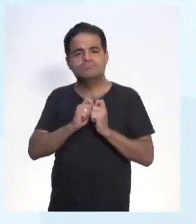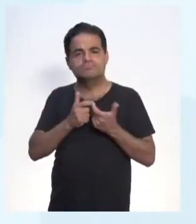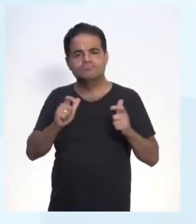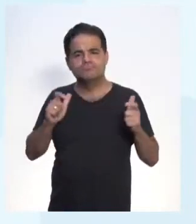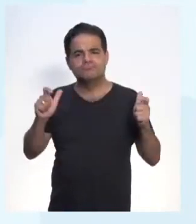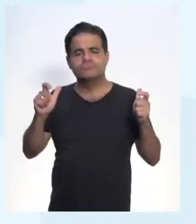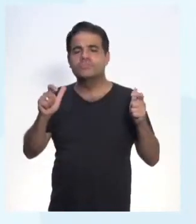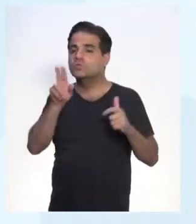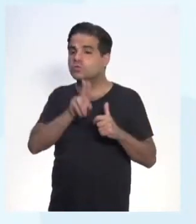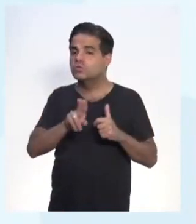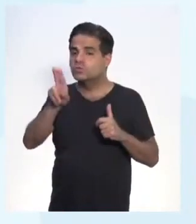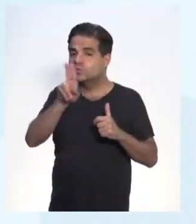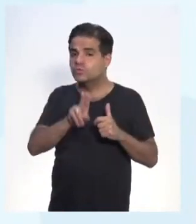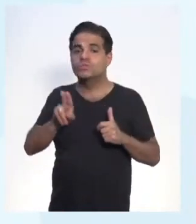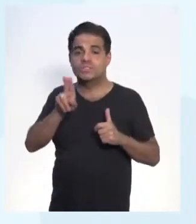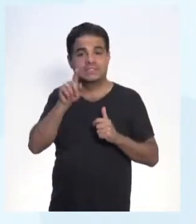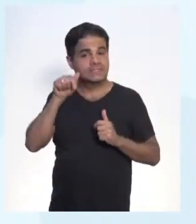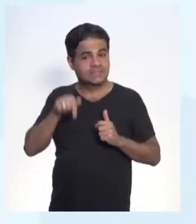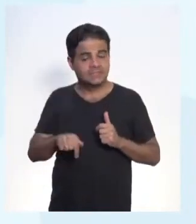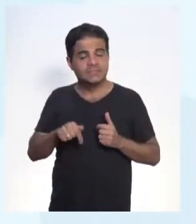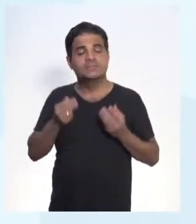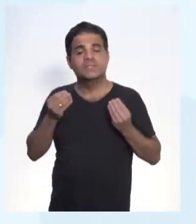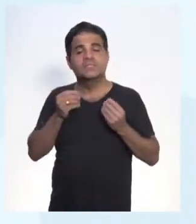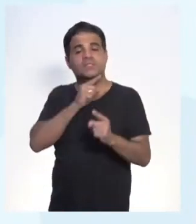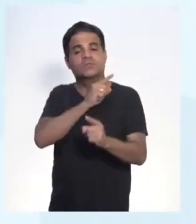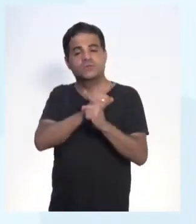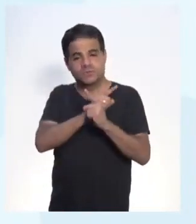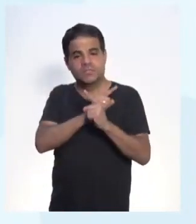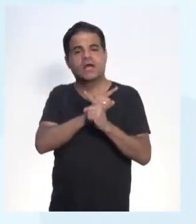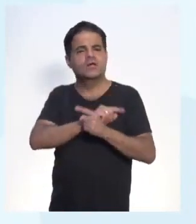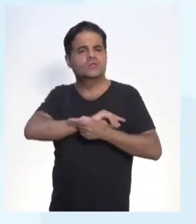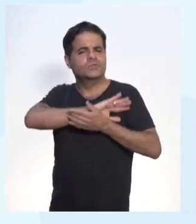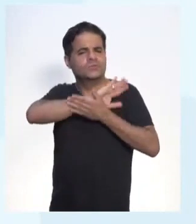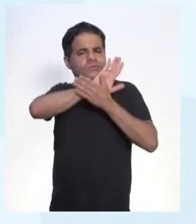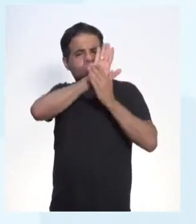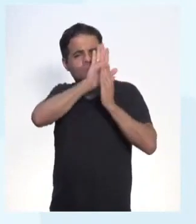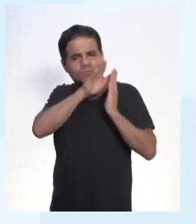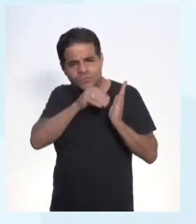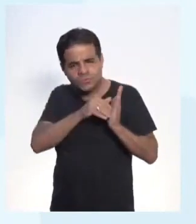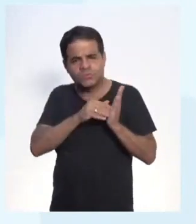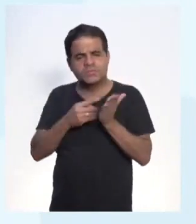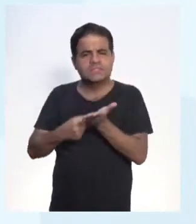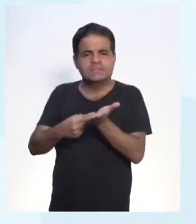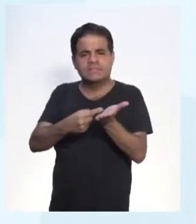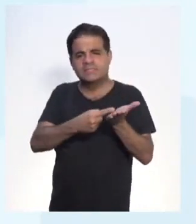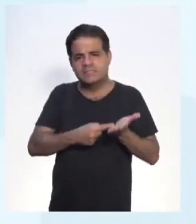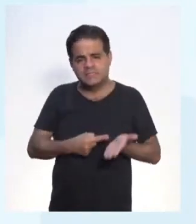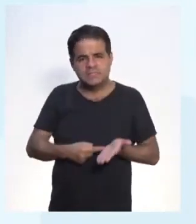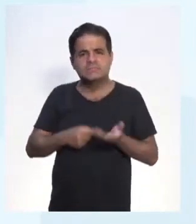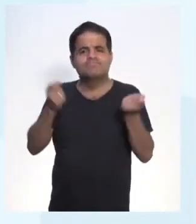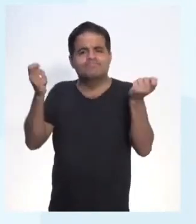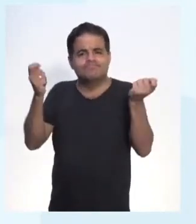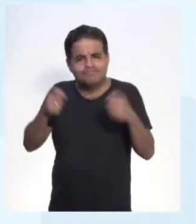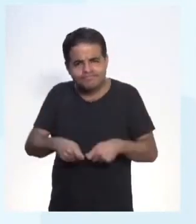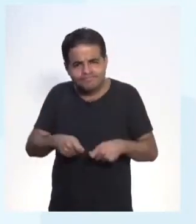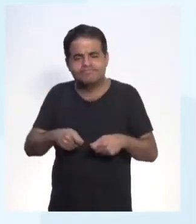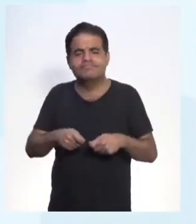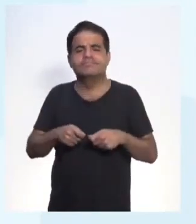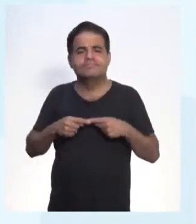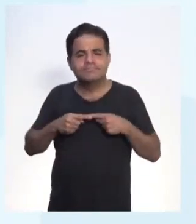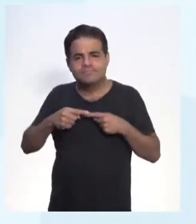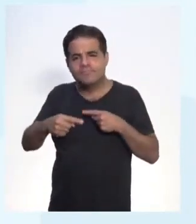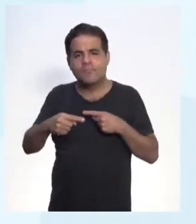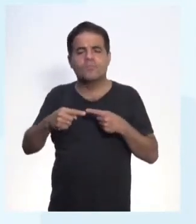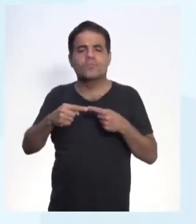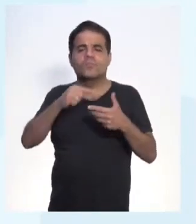que a gente utiliza para encontrar todas as combinações possíveis